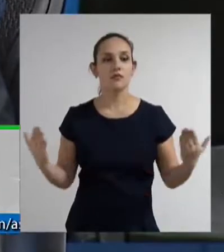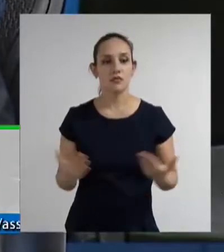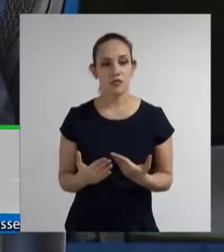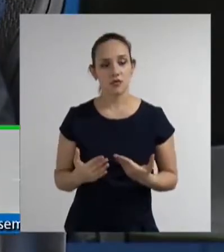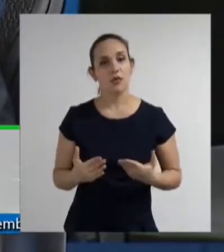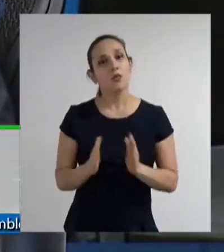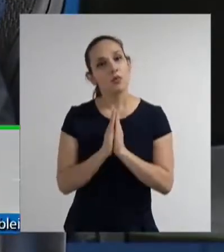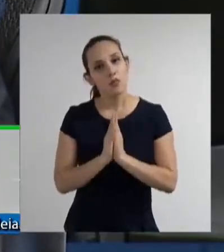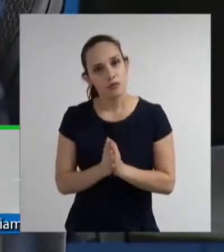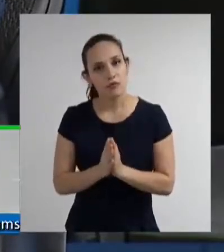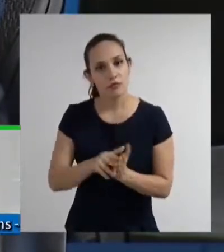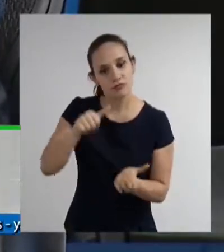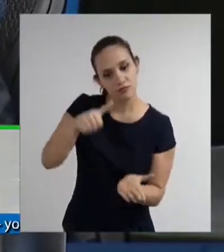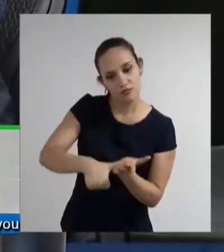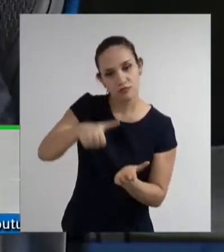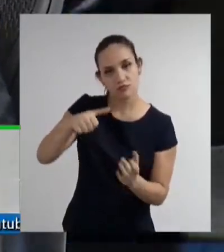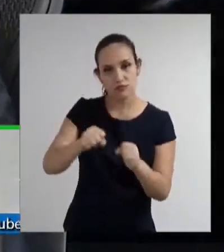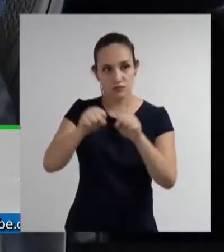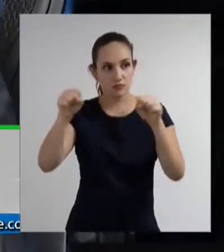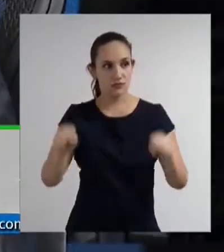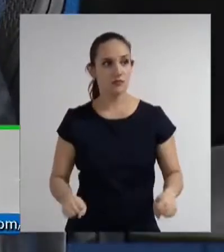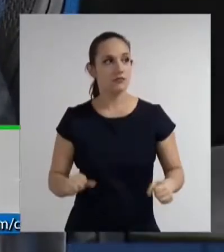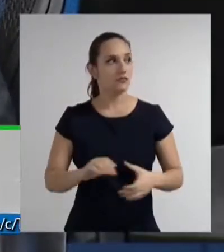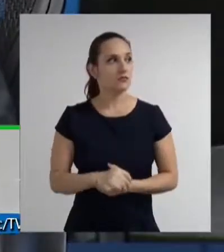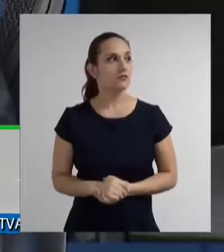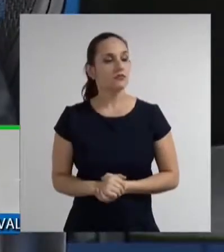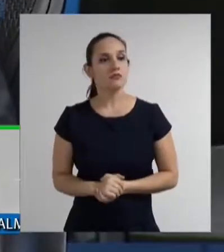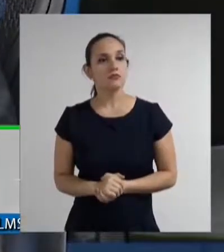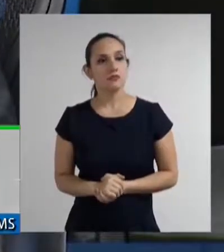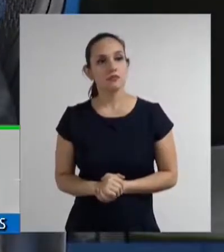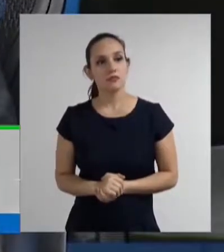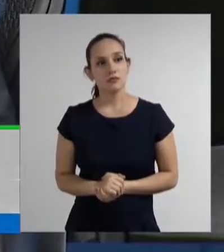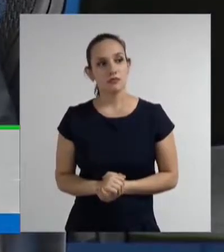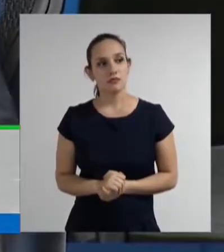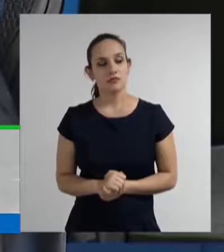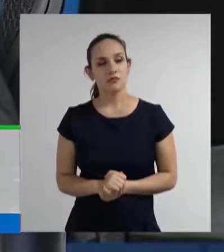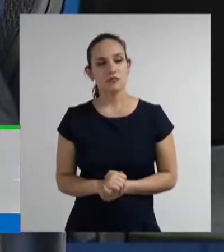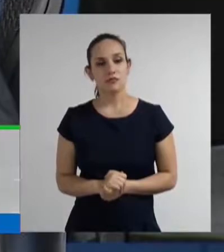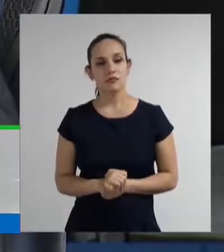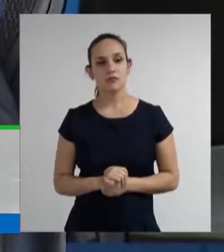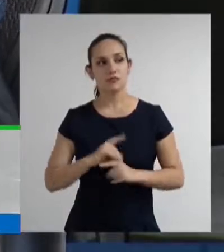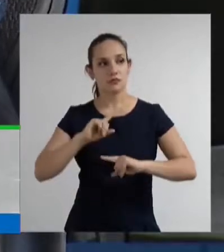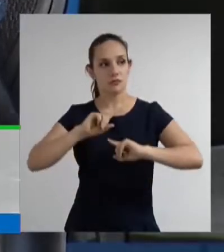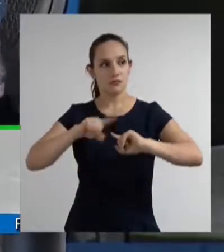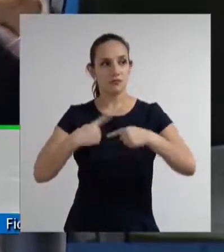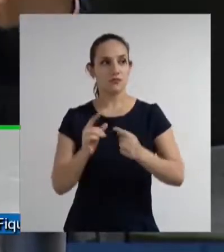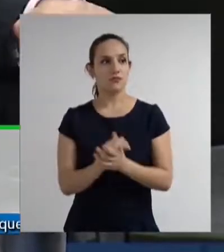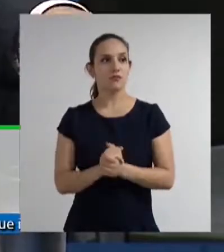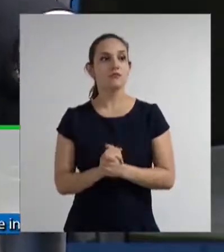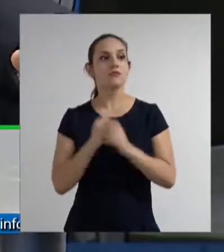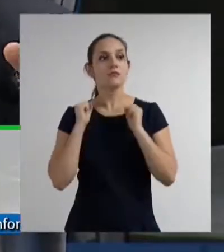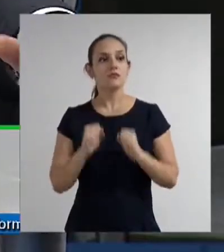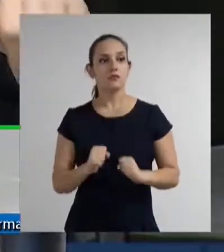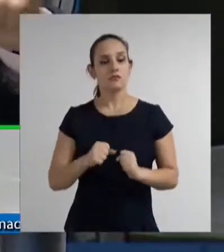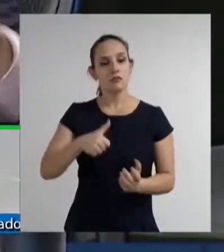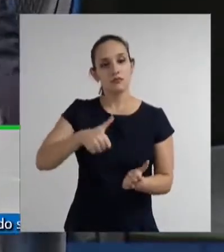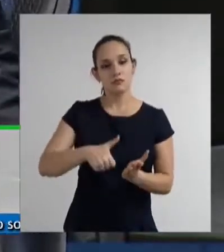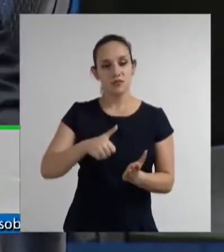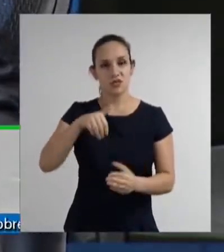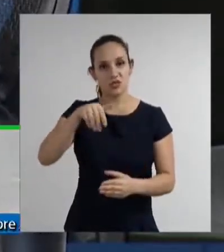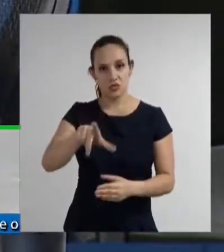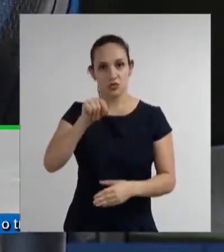acesse o sistema biométrico e, após o sinal, emita os seus respectivos